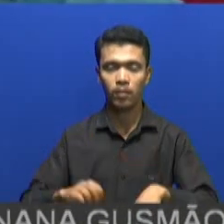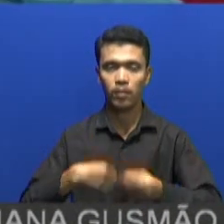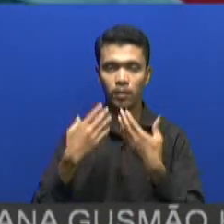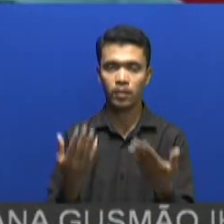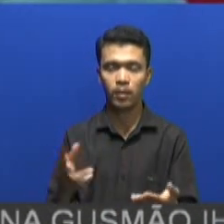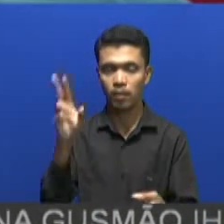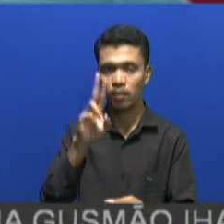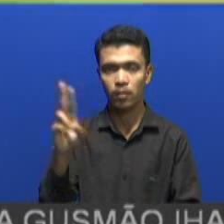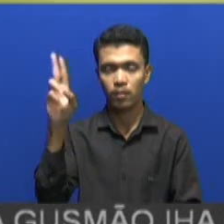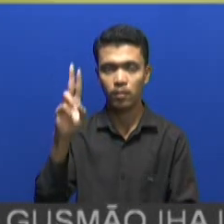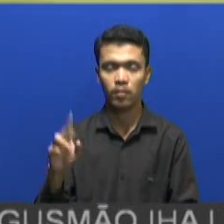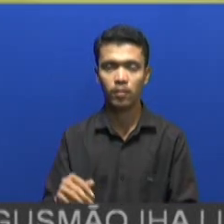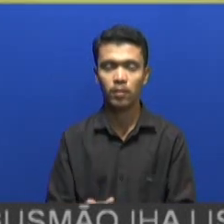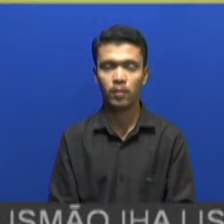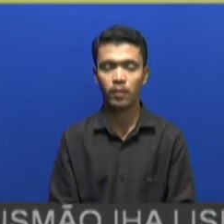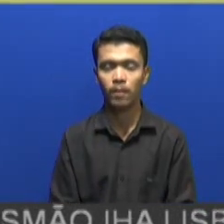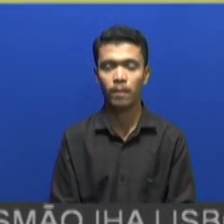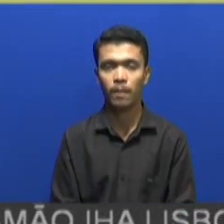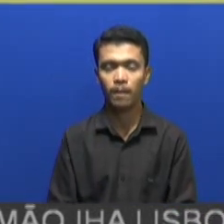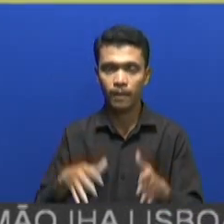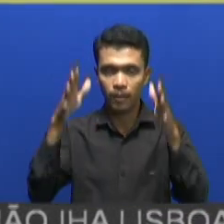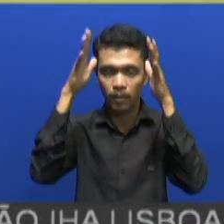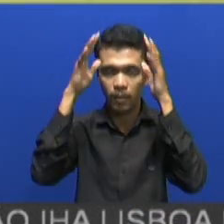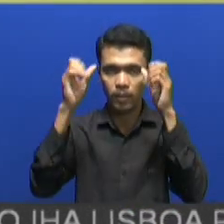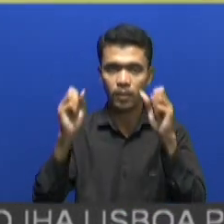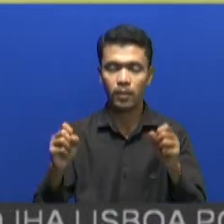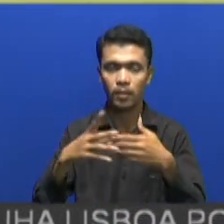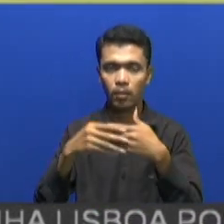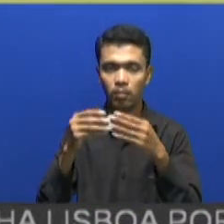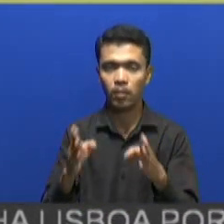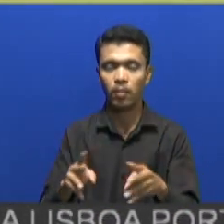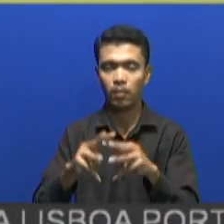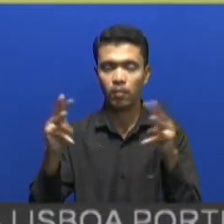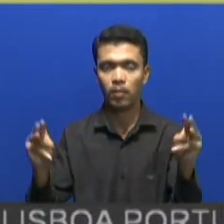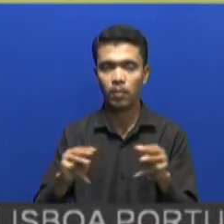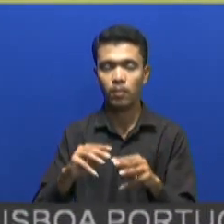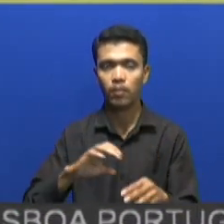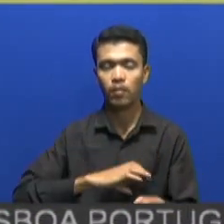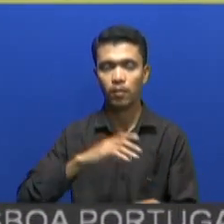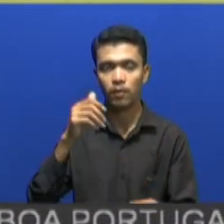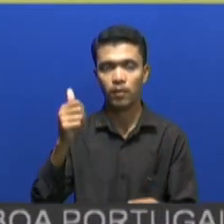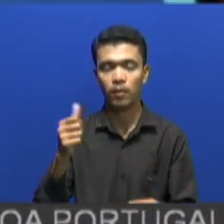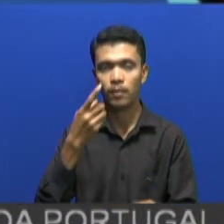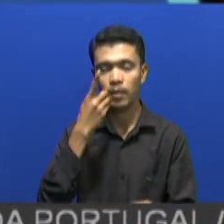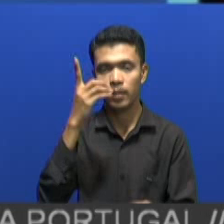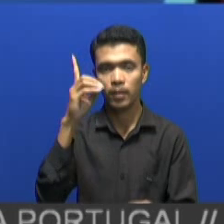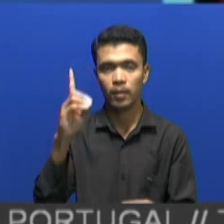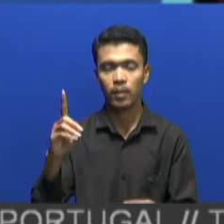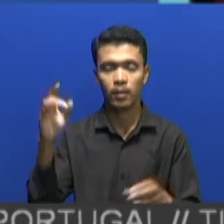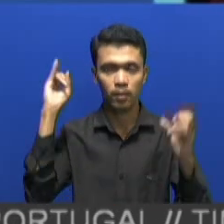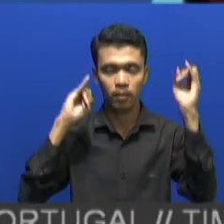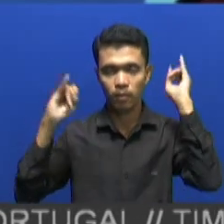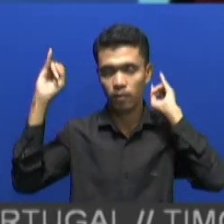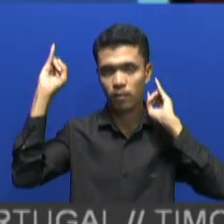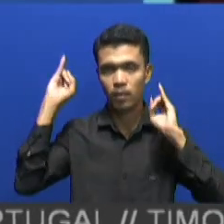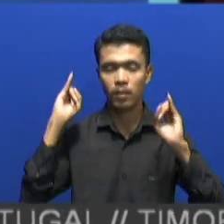ba digitalisasaun indane. Soren Selup, Presidente Interino Autoridade Município Cova Lima, Caetano Ribeiro, declara informação